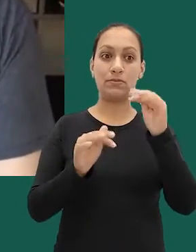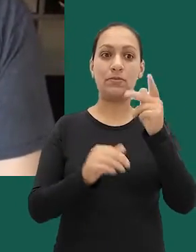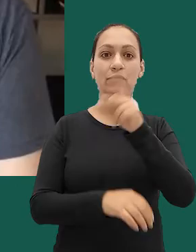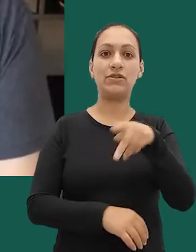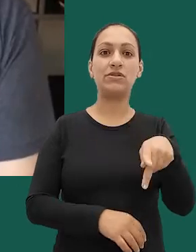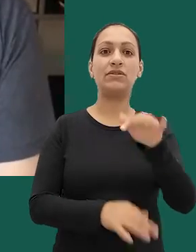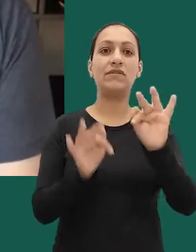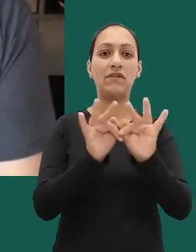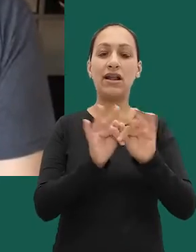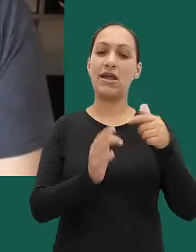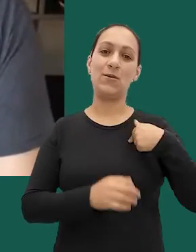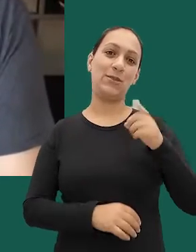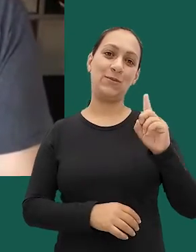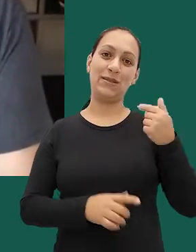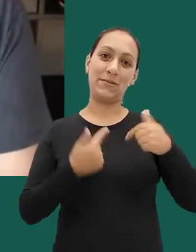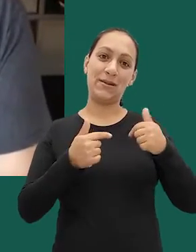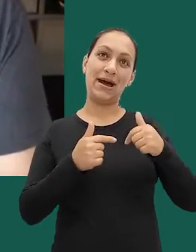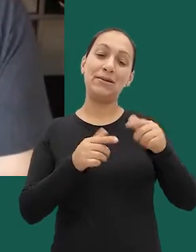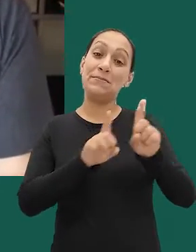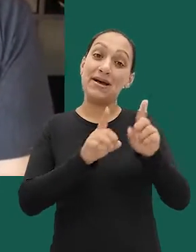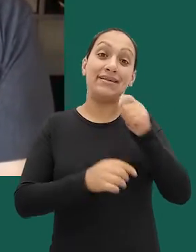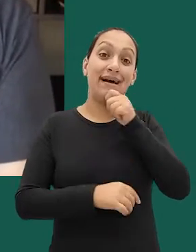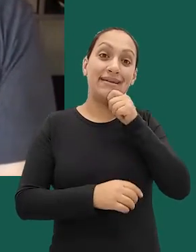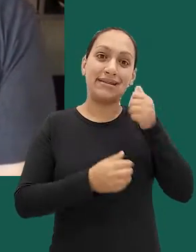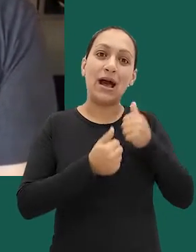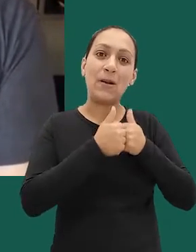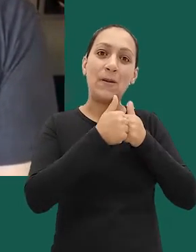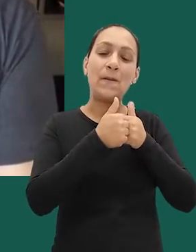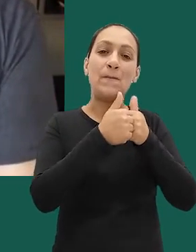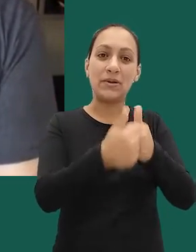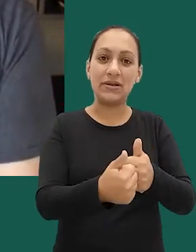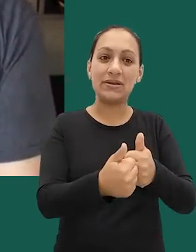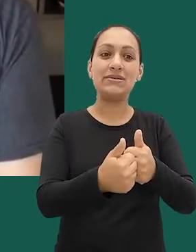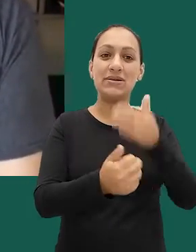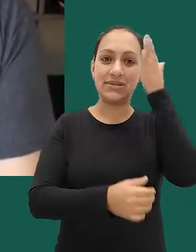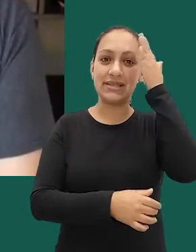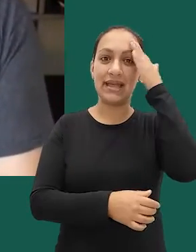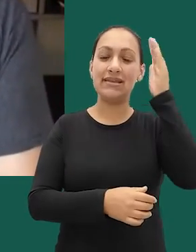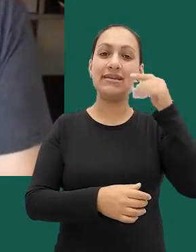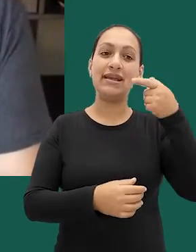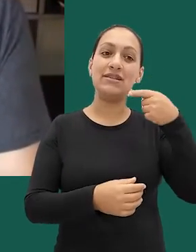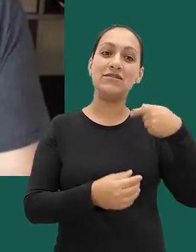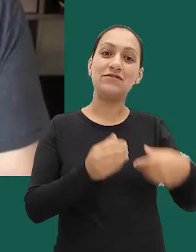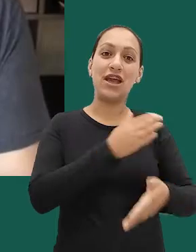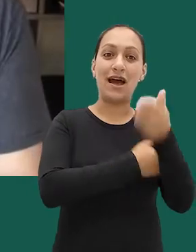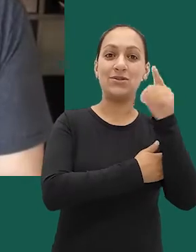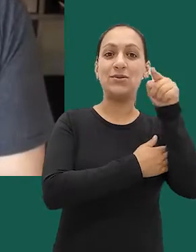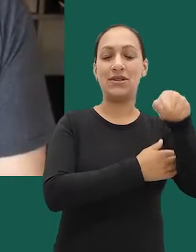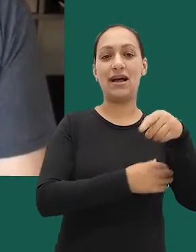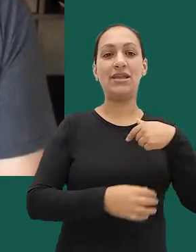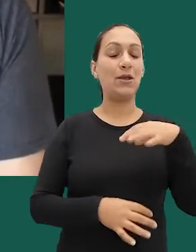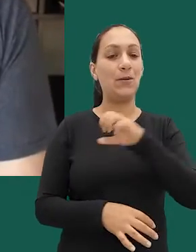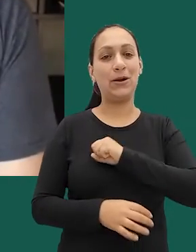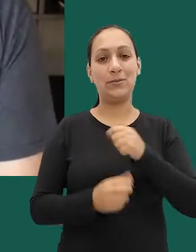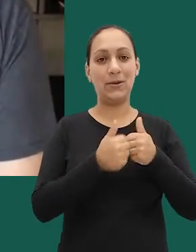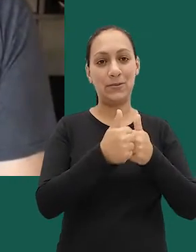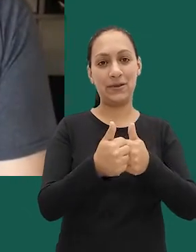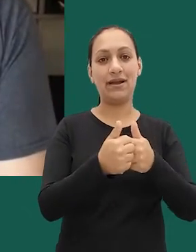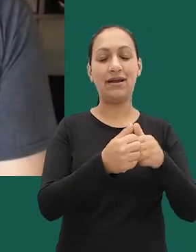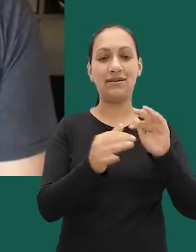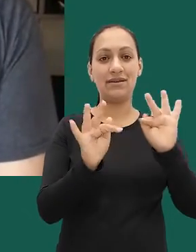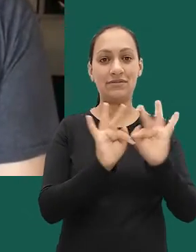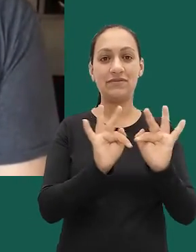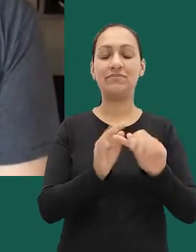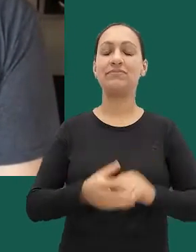trabalha mais a Fevale, mas ainda acompanha, que eu sei que vão com frequência, enfim, eu adoro acompanhar também. Mas me fala só uma coisa, tu